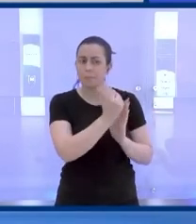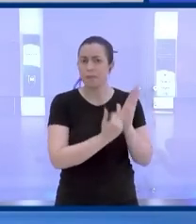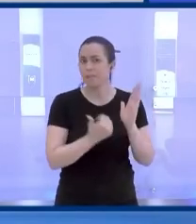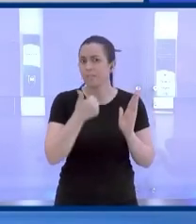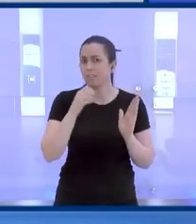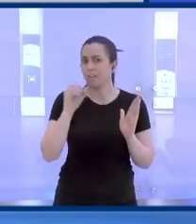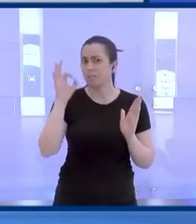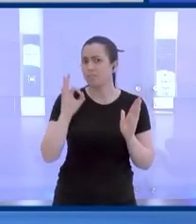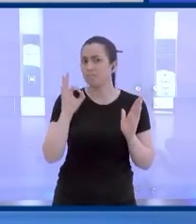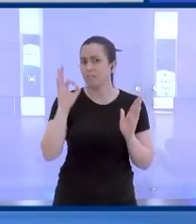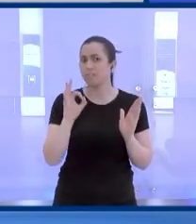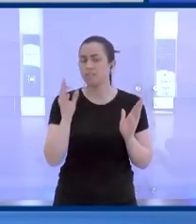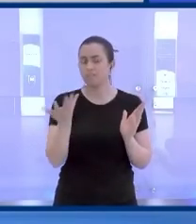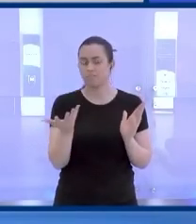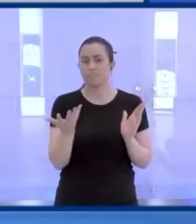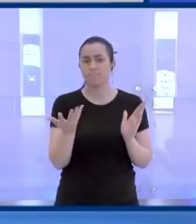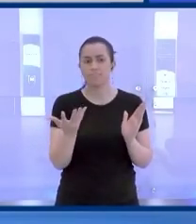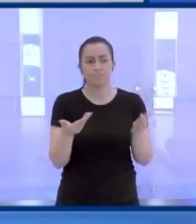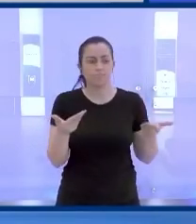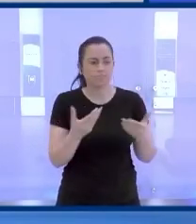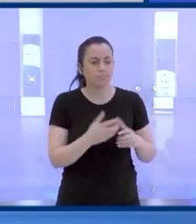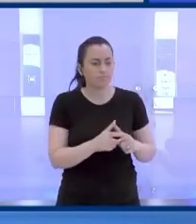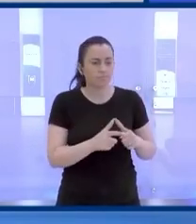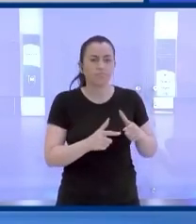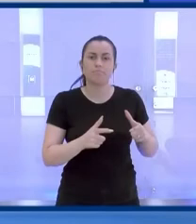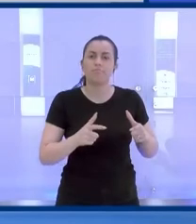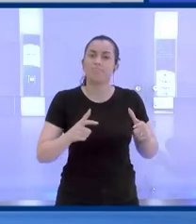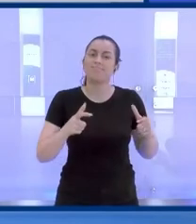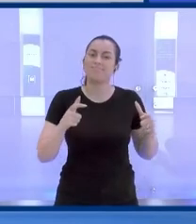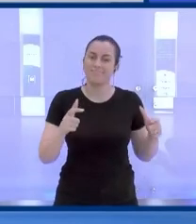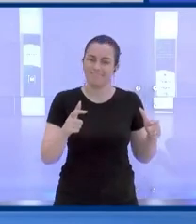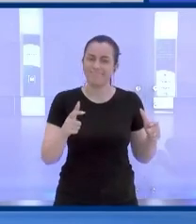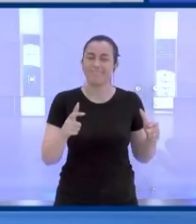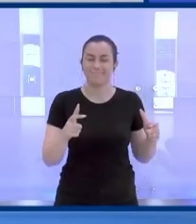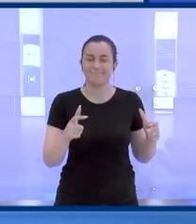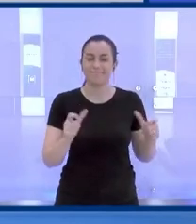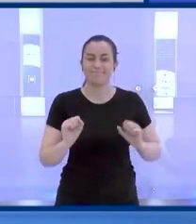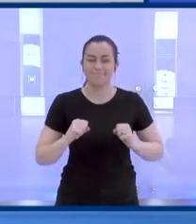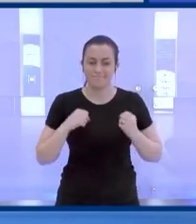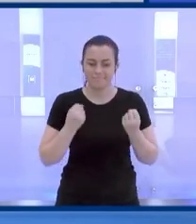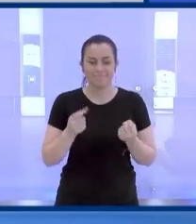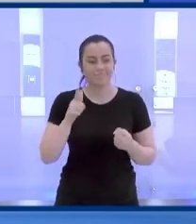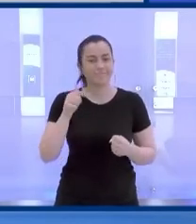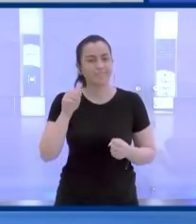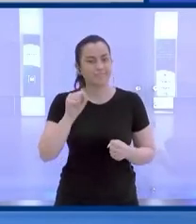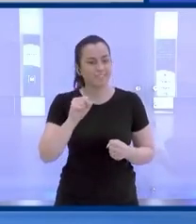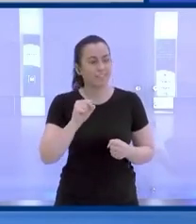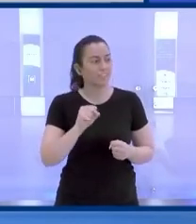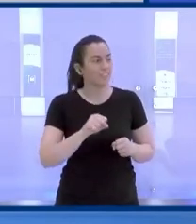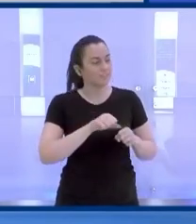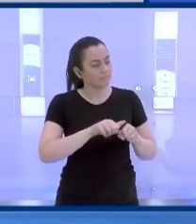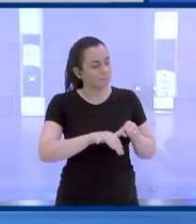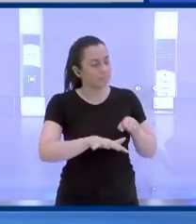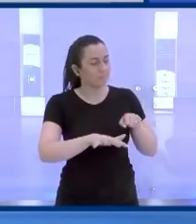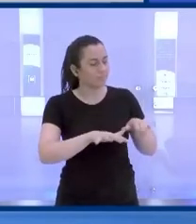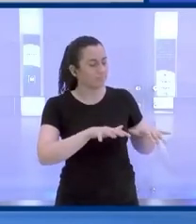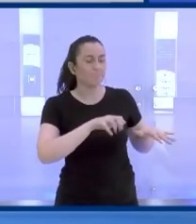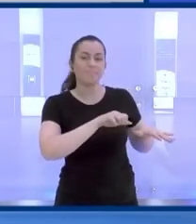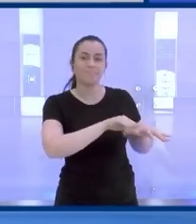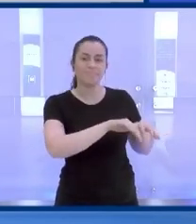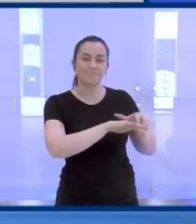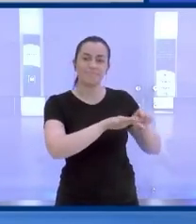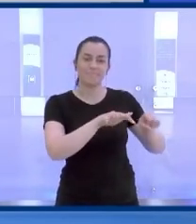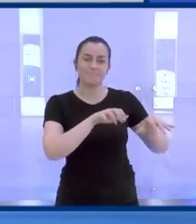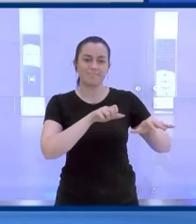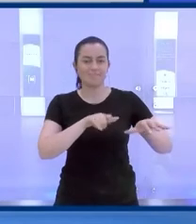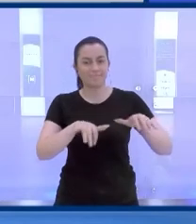10%. Certamente, não em muito tempo, o gás chegará nas